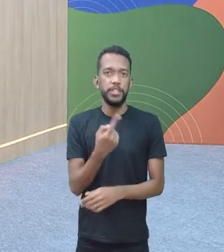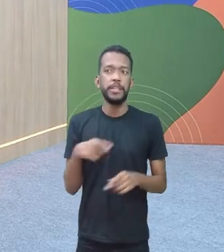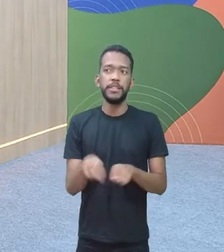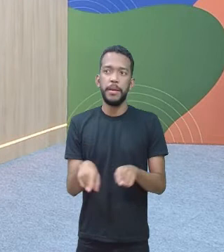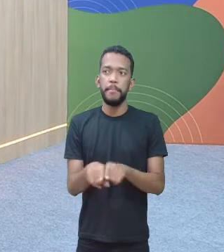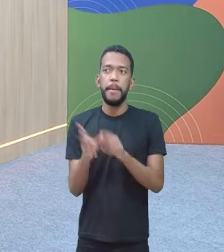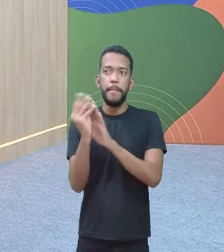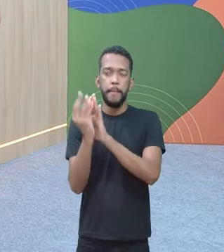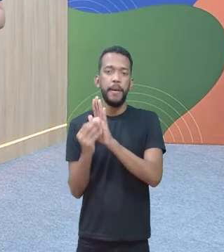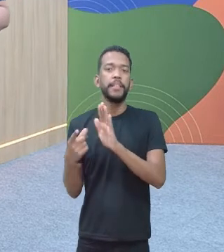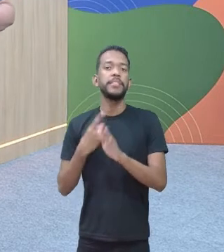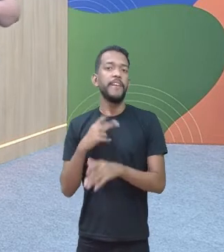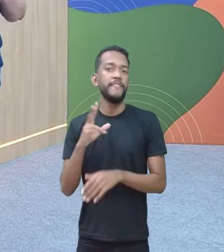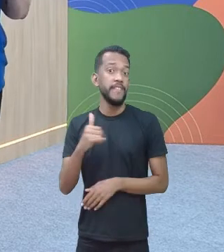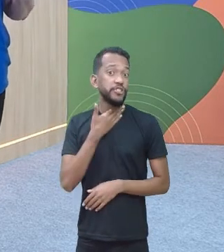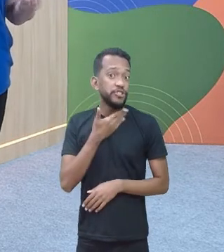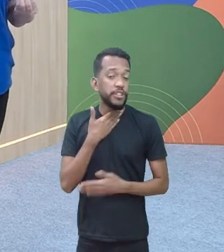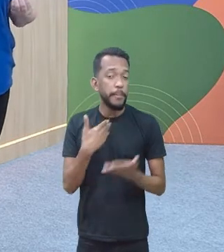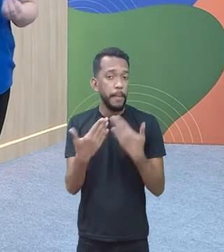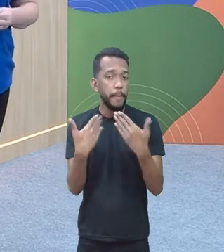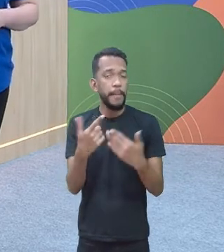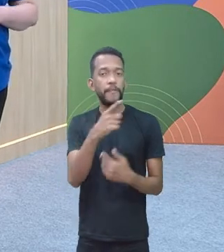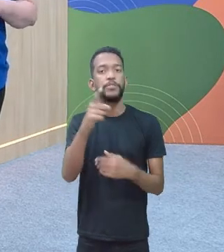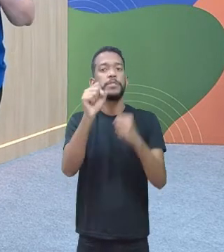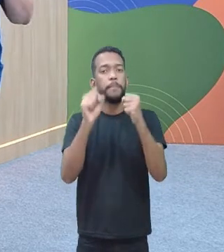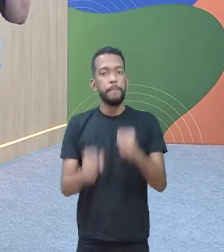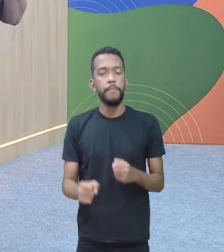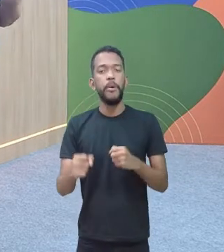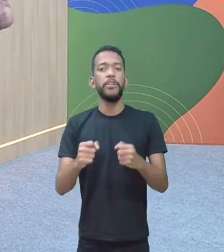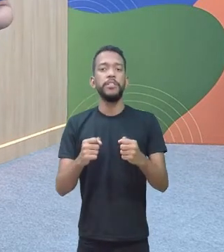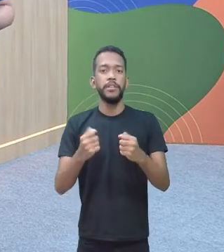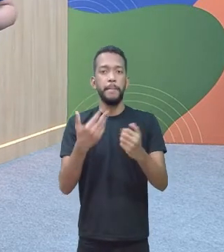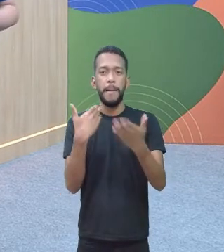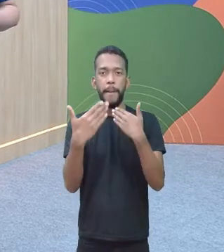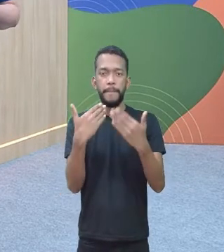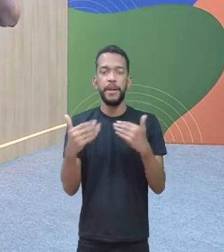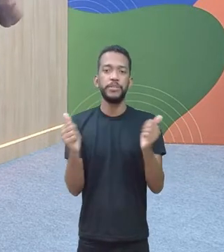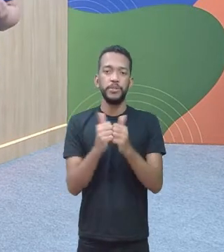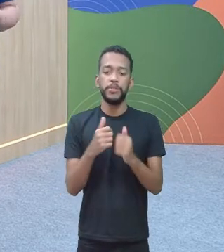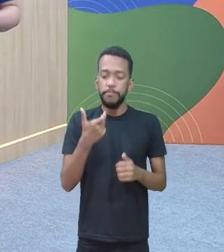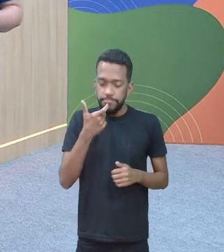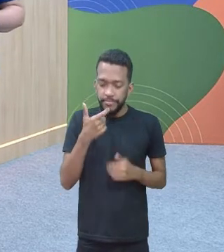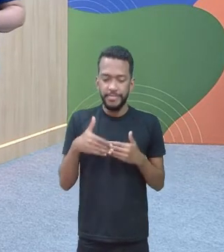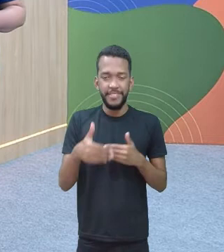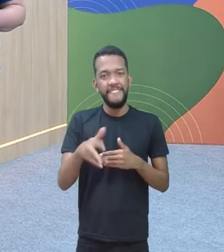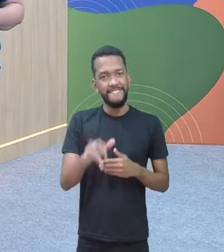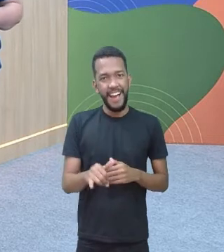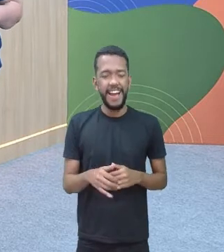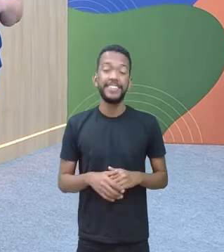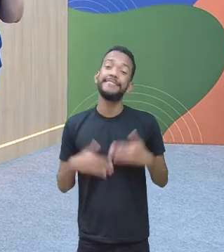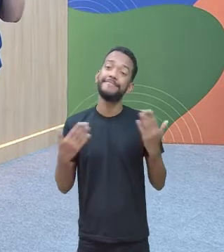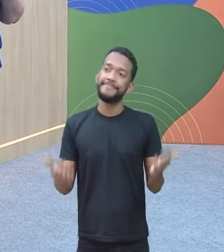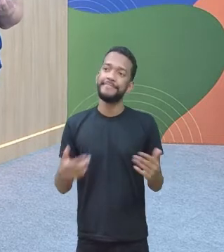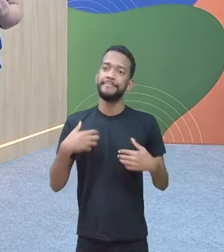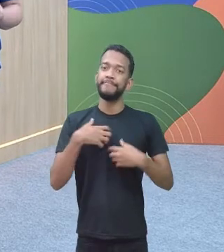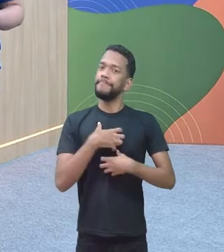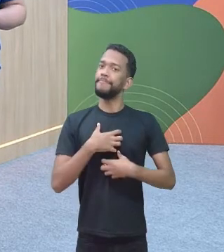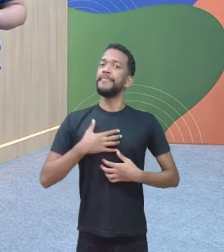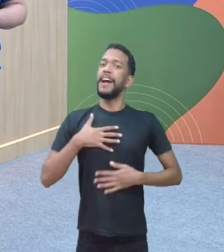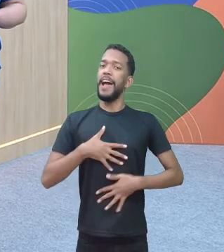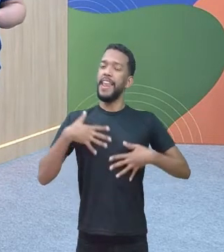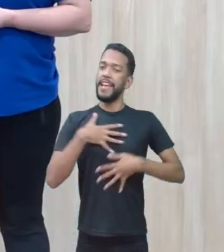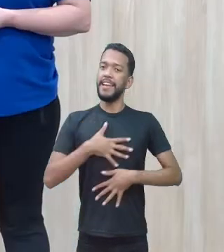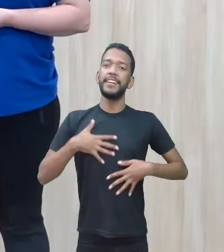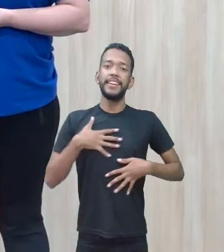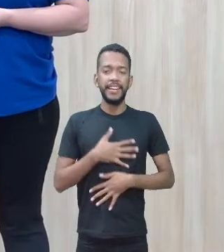teremos também um chat, onde vocês estarão interagindo conosco breve, tá? Então, foi uma alegria estar com